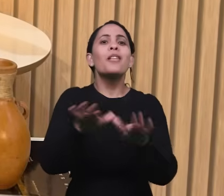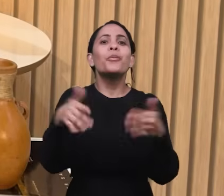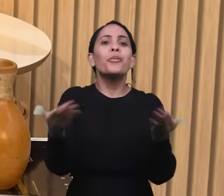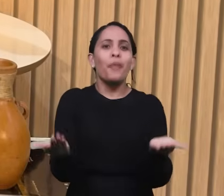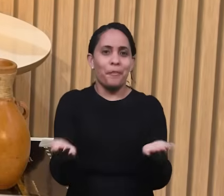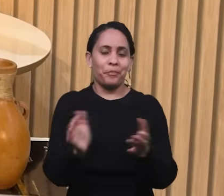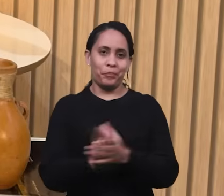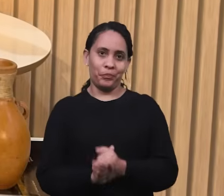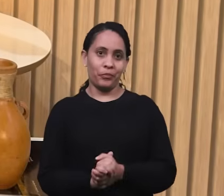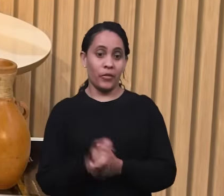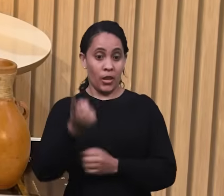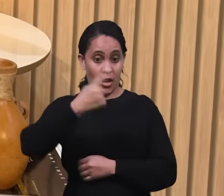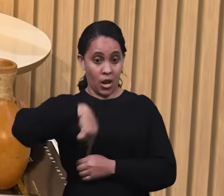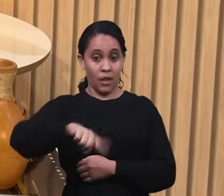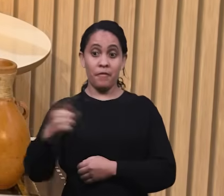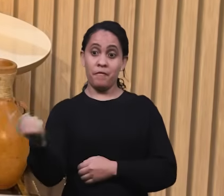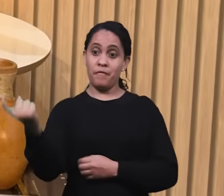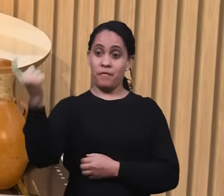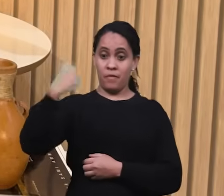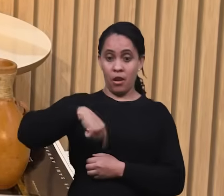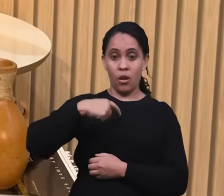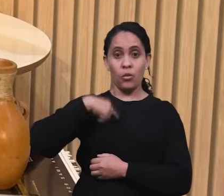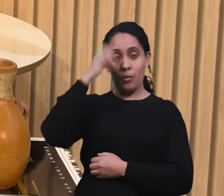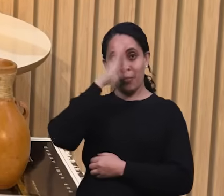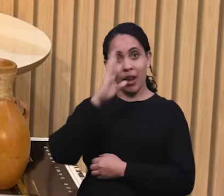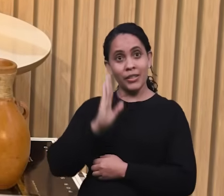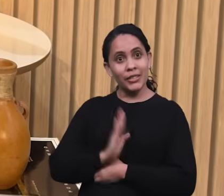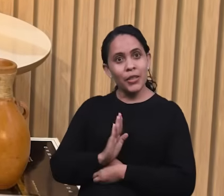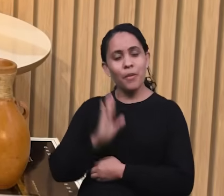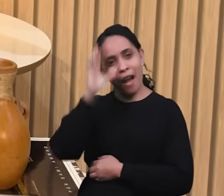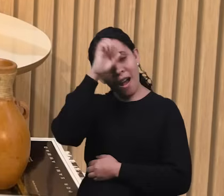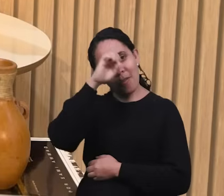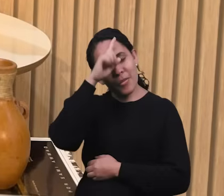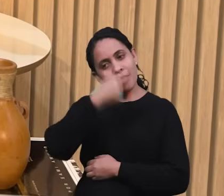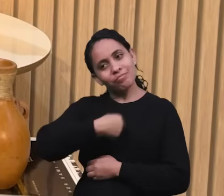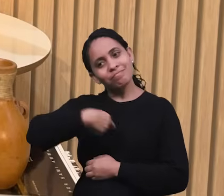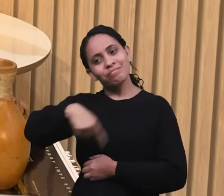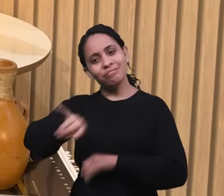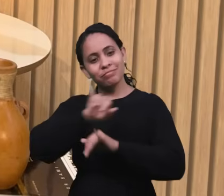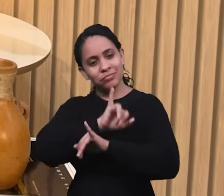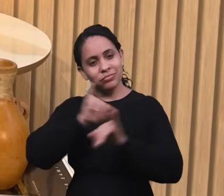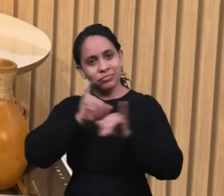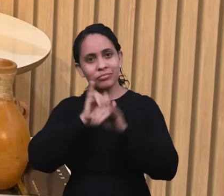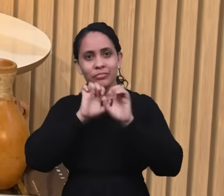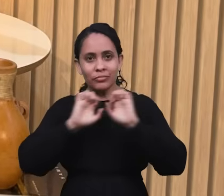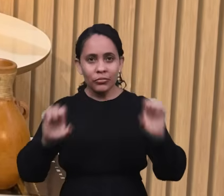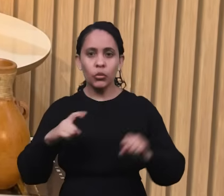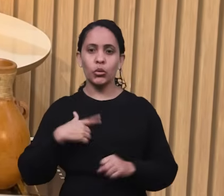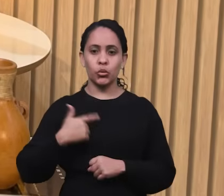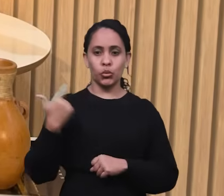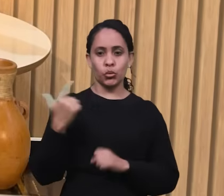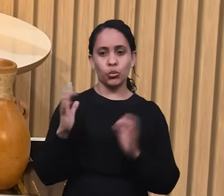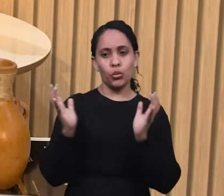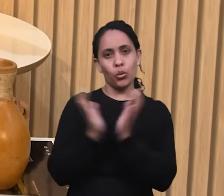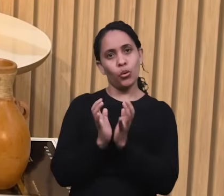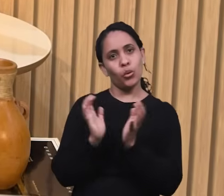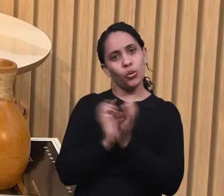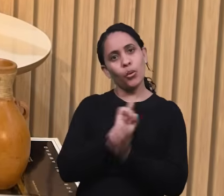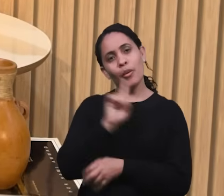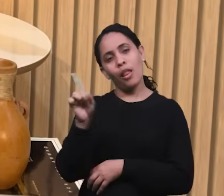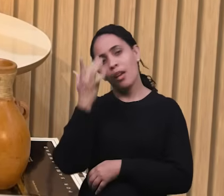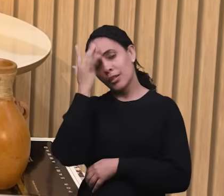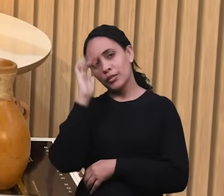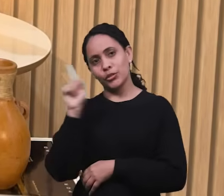eles vêm ao Brasil e procuram levar isso adiante. Foi o que aconteceu com esse segundo grupo de pastores na